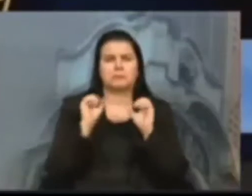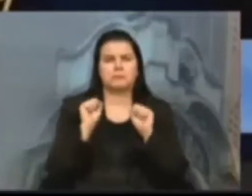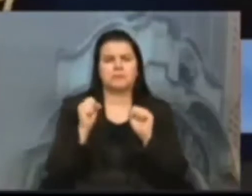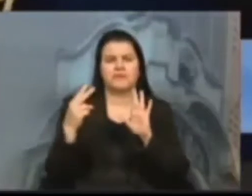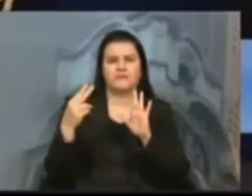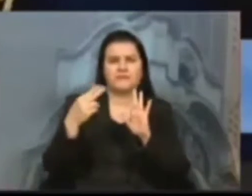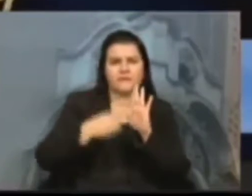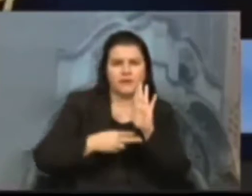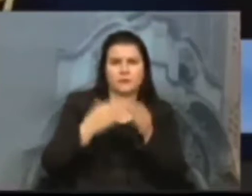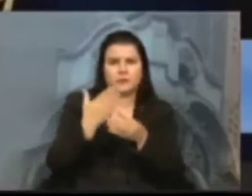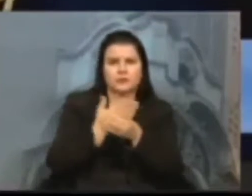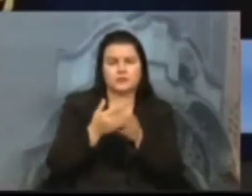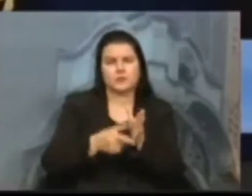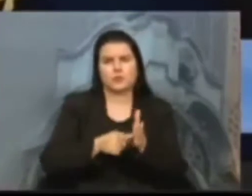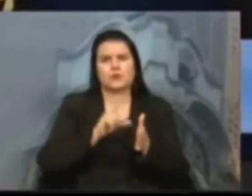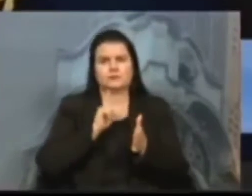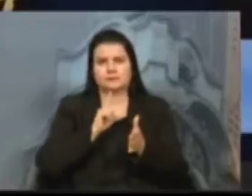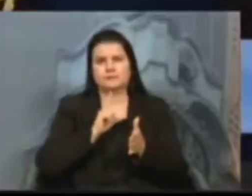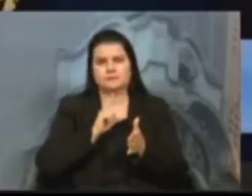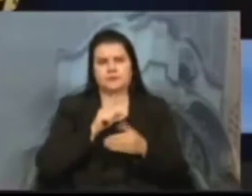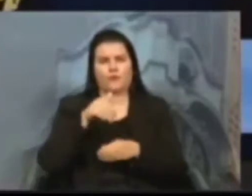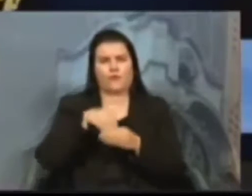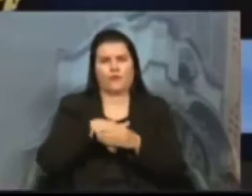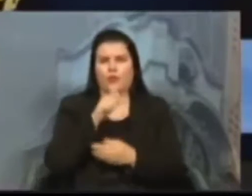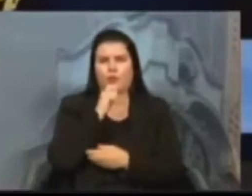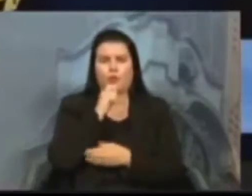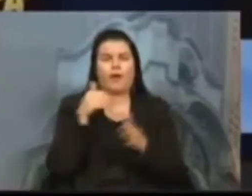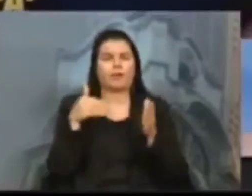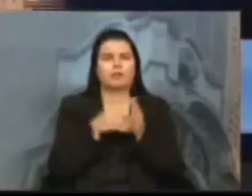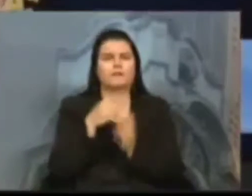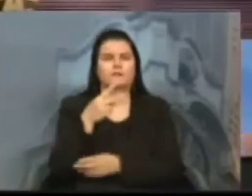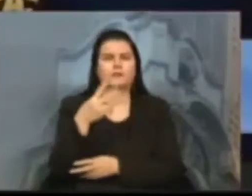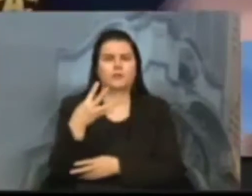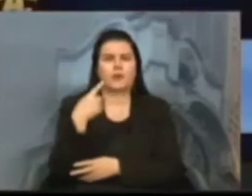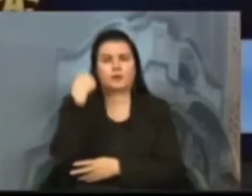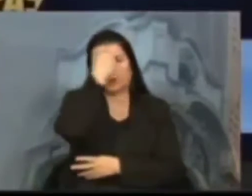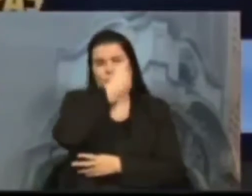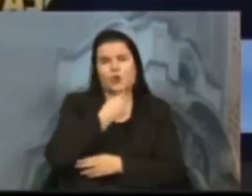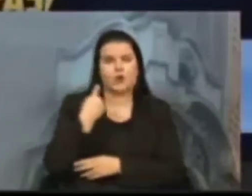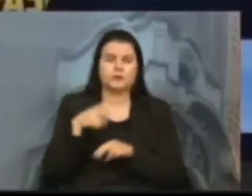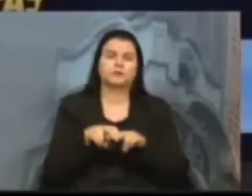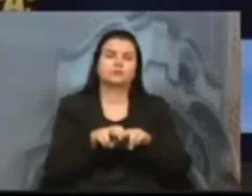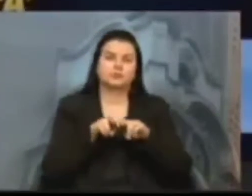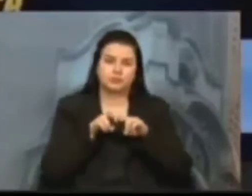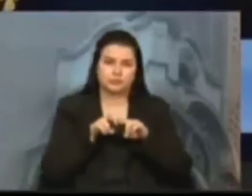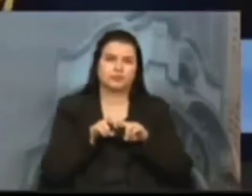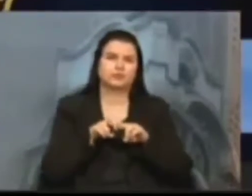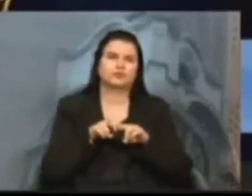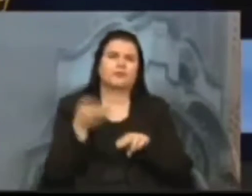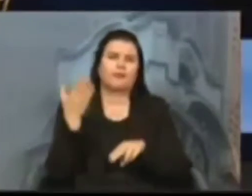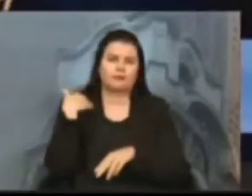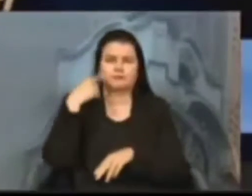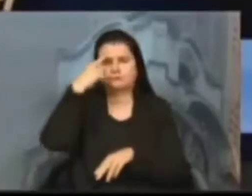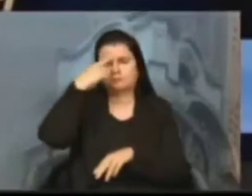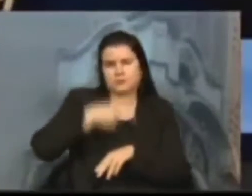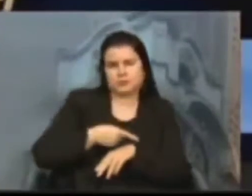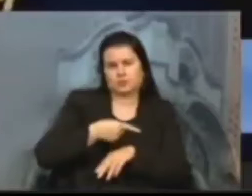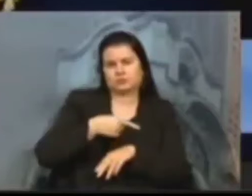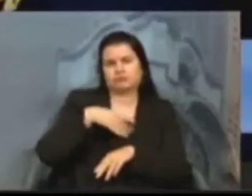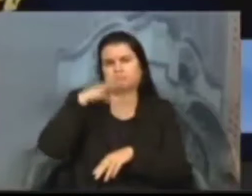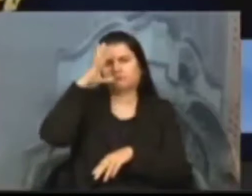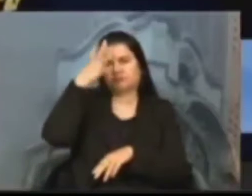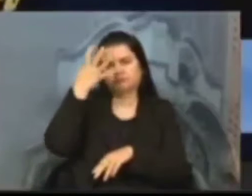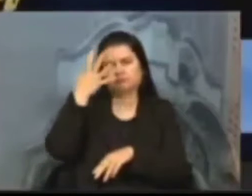ao processo antes da tomada de votos por um período máximo de 24 horas. Período máximo, por isso foi determinado 10 minutos pelo vereador